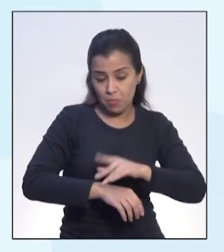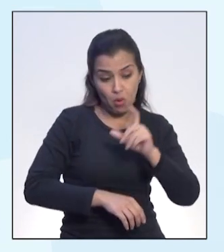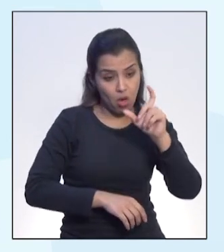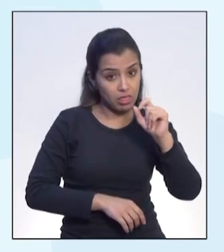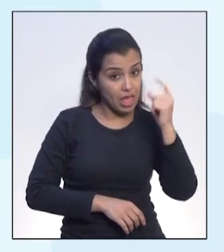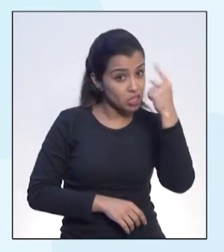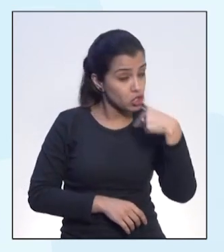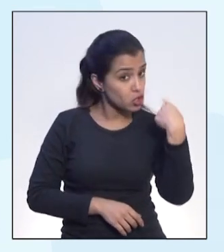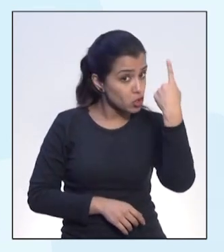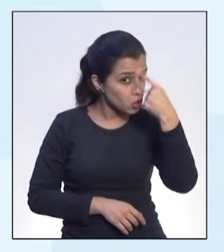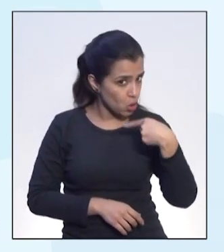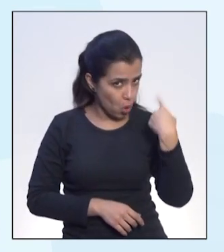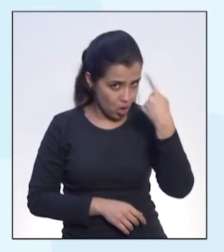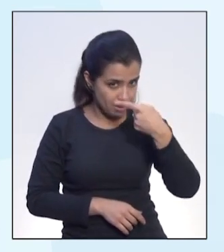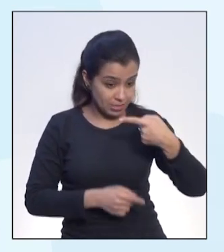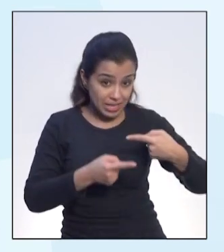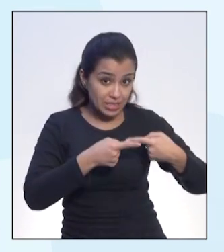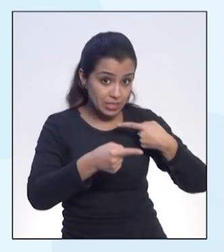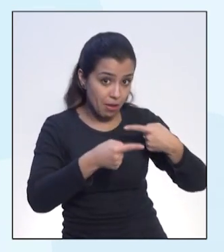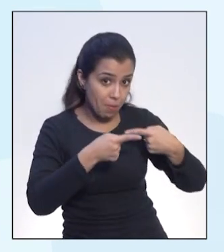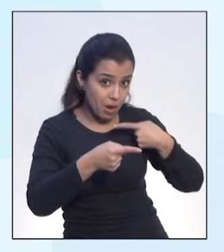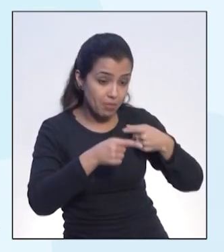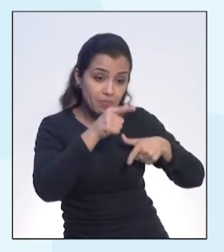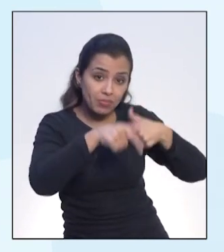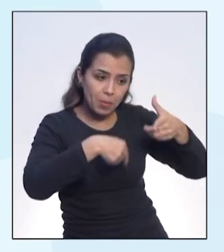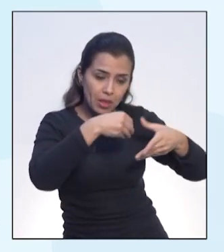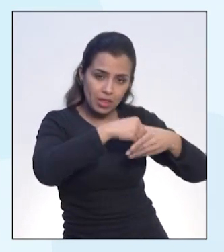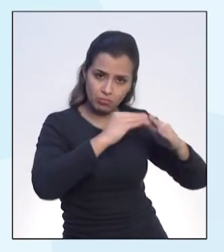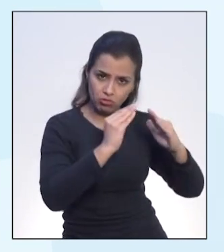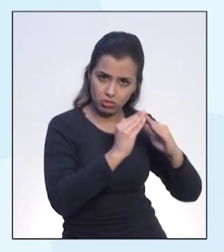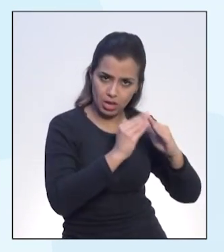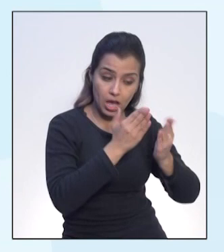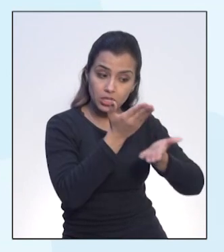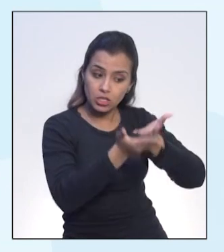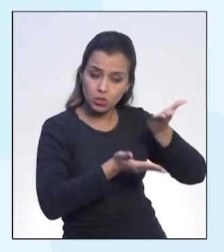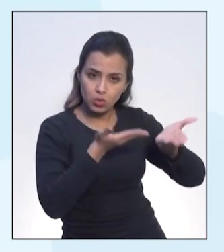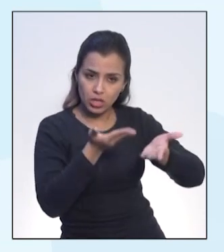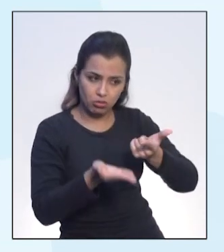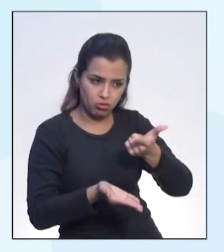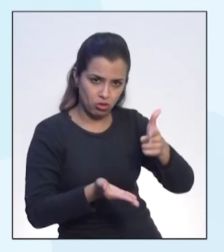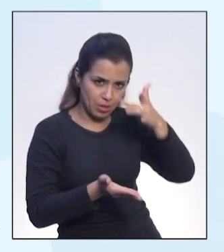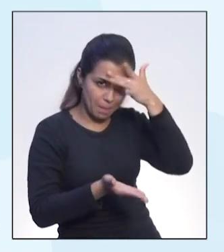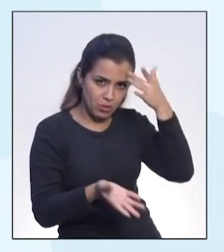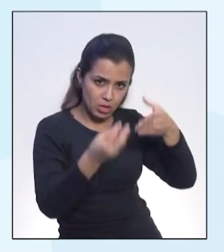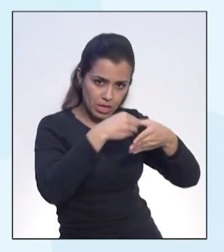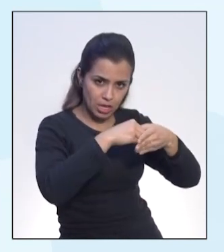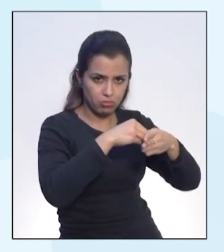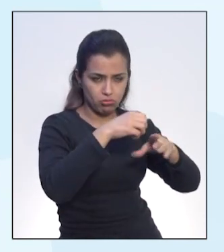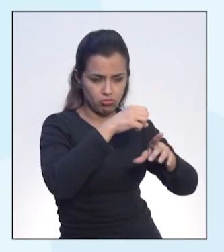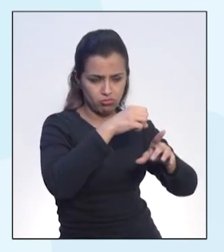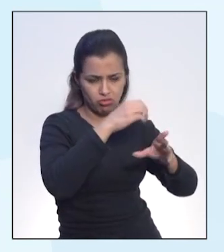horas da sua semana em trabalhos domésticos, em cuidados de outros dentro da